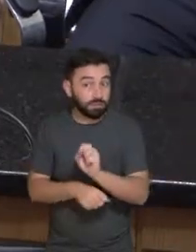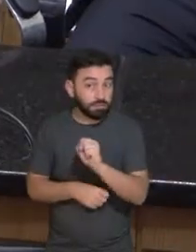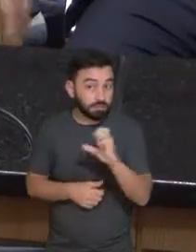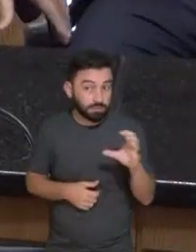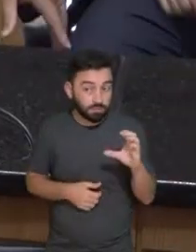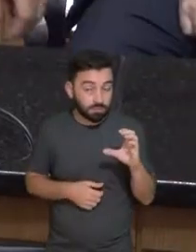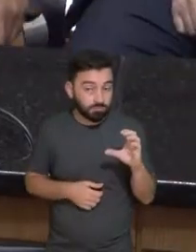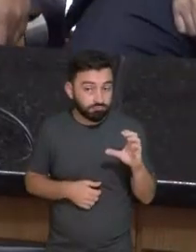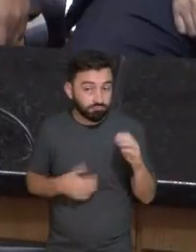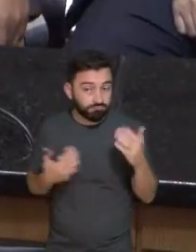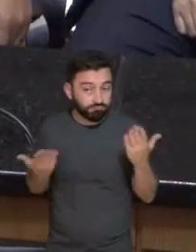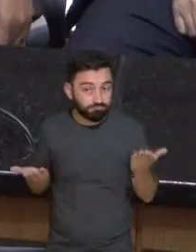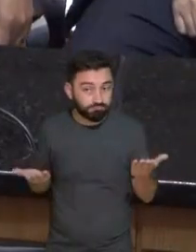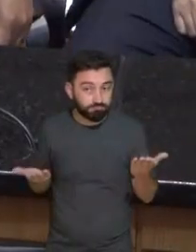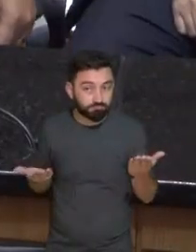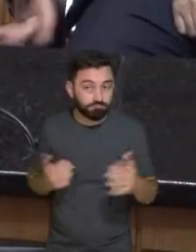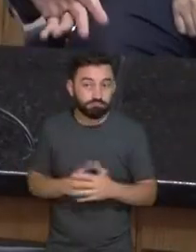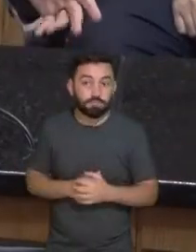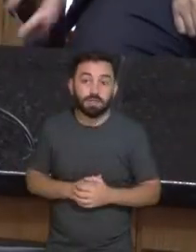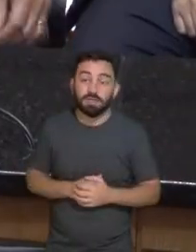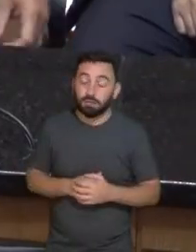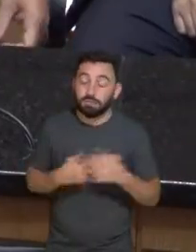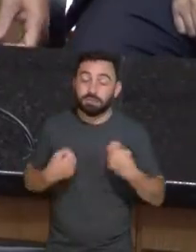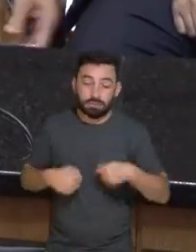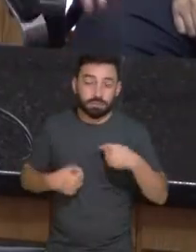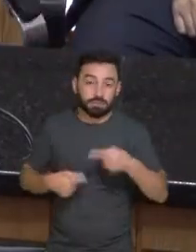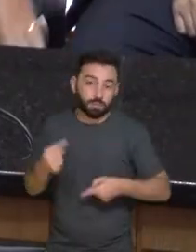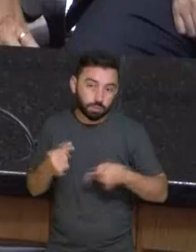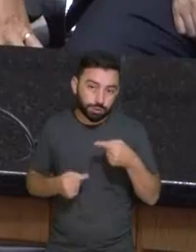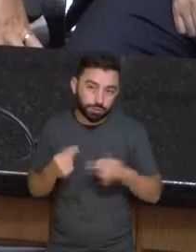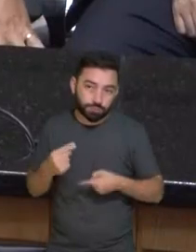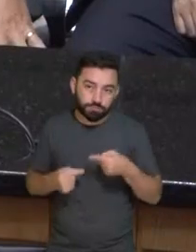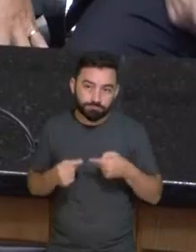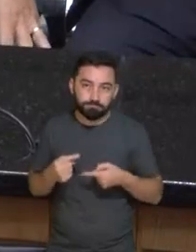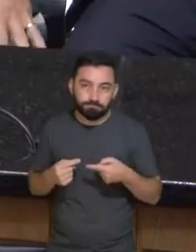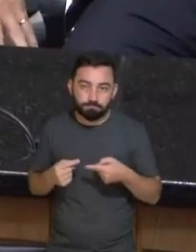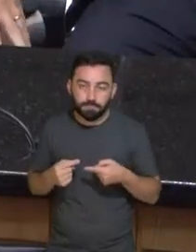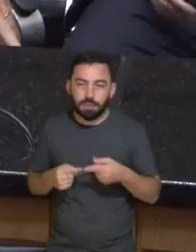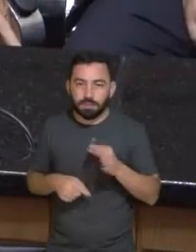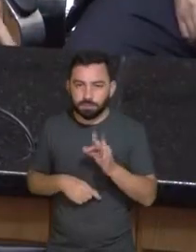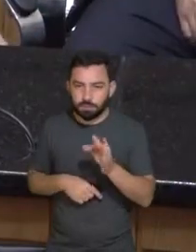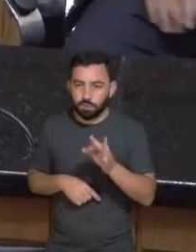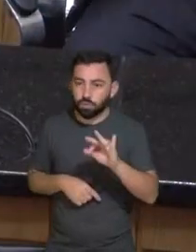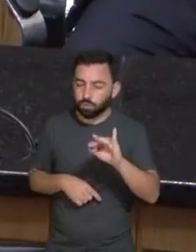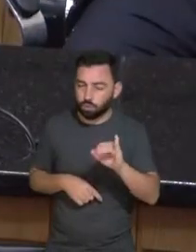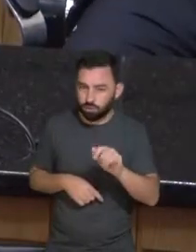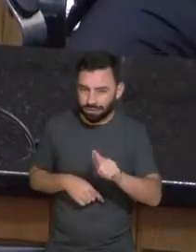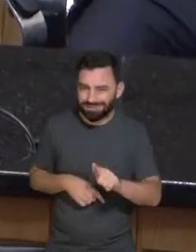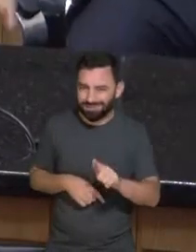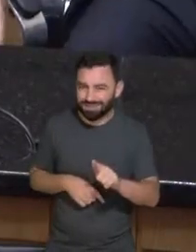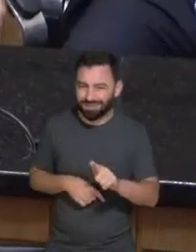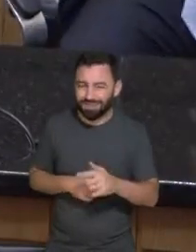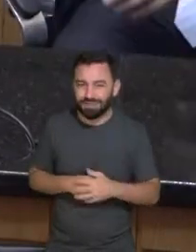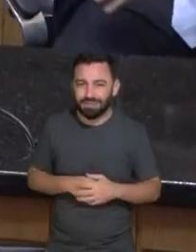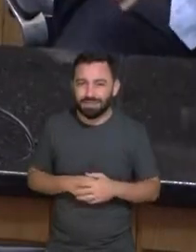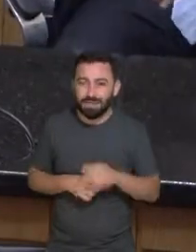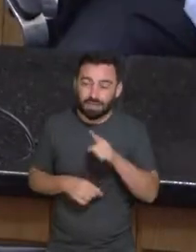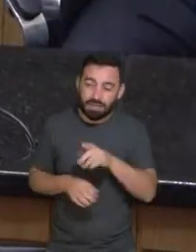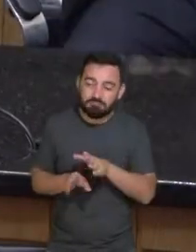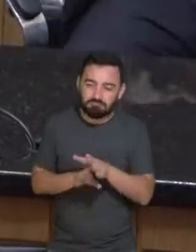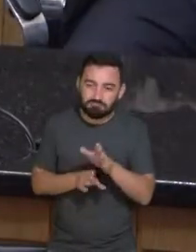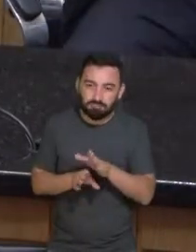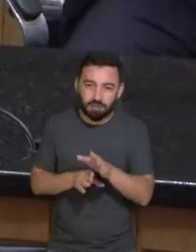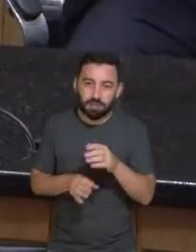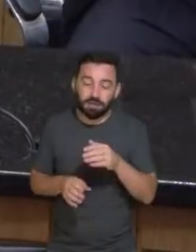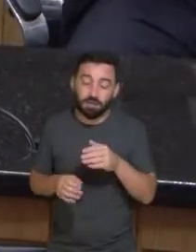Então é algo para a gente discutir. Conversei com o deputado, o eminente deputado Júlio, que é um excelente conselheiro, e seguindo a